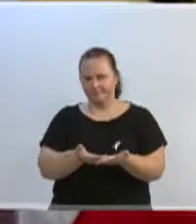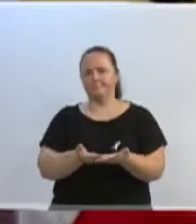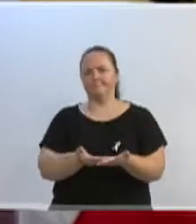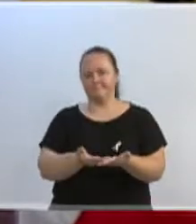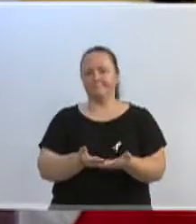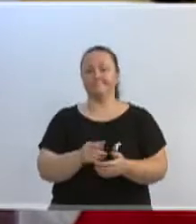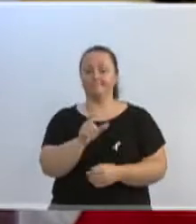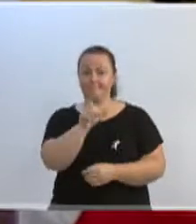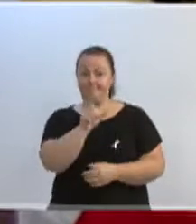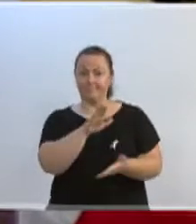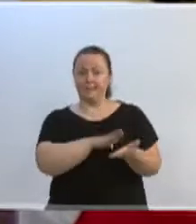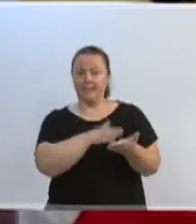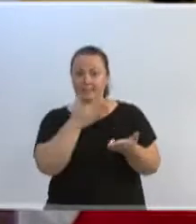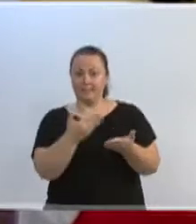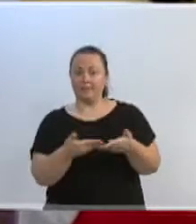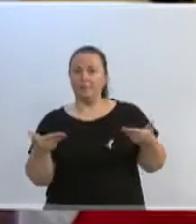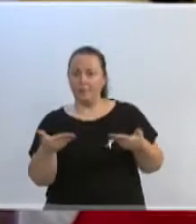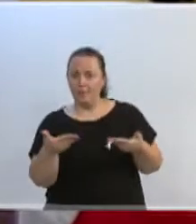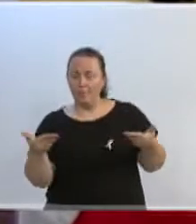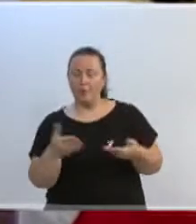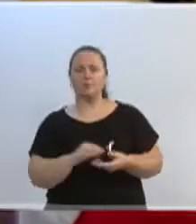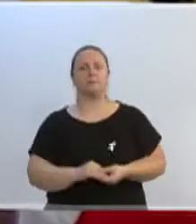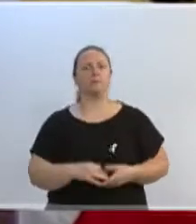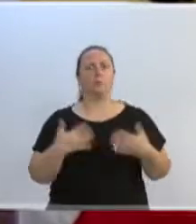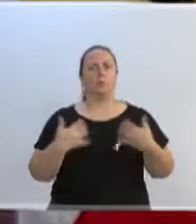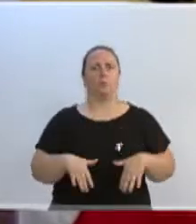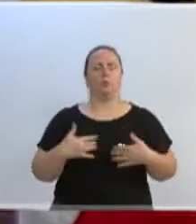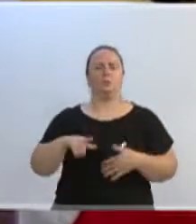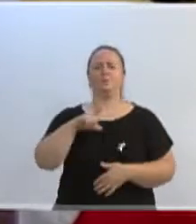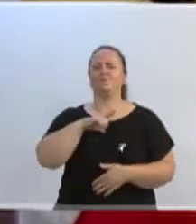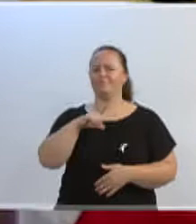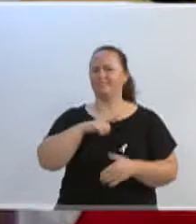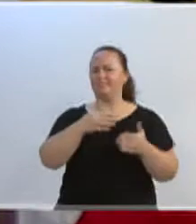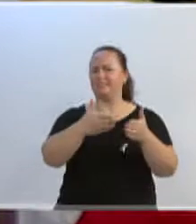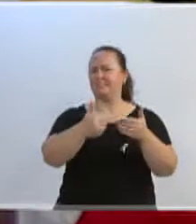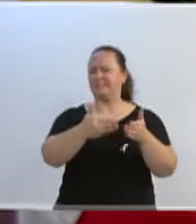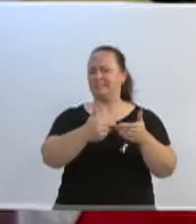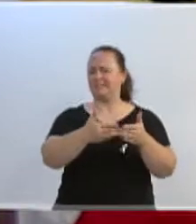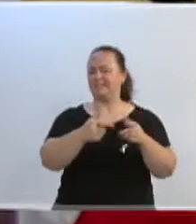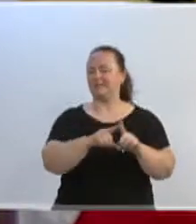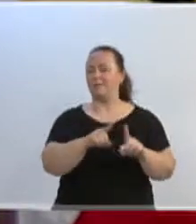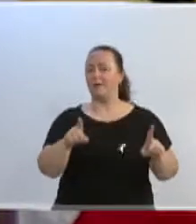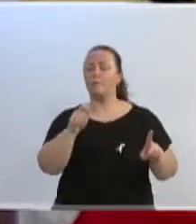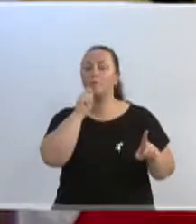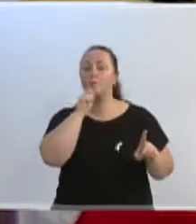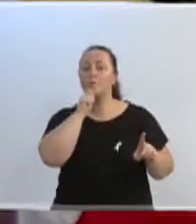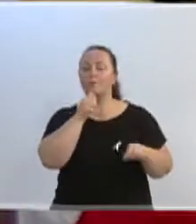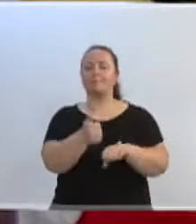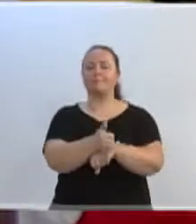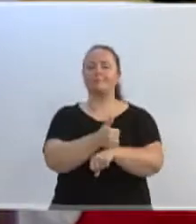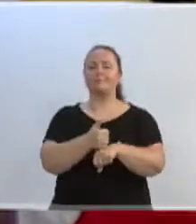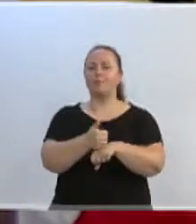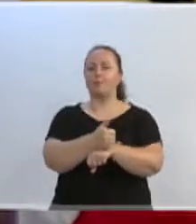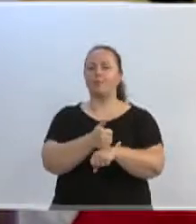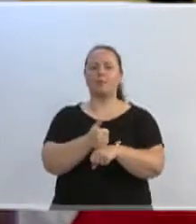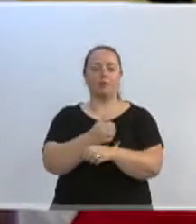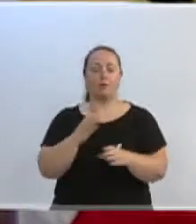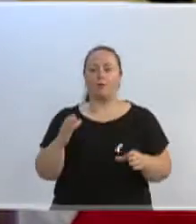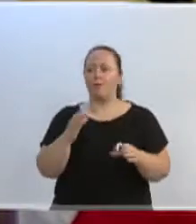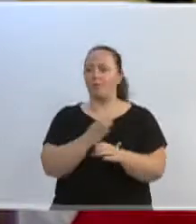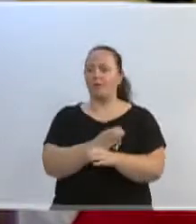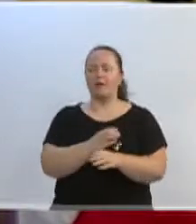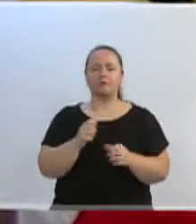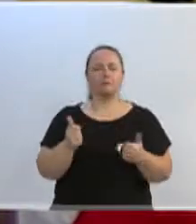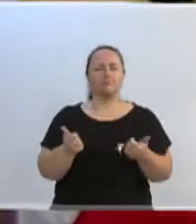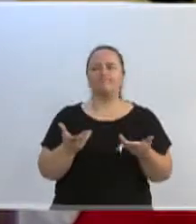questão do intérprete, hoje nós temos uma demanda muito grande no município e nós não temos profissionais suficientes